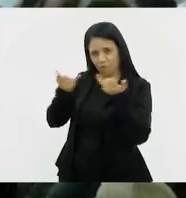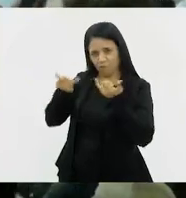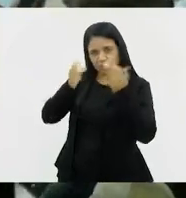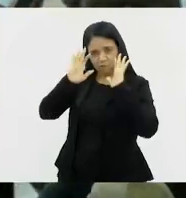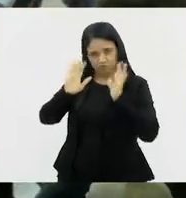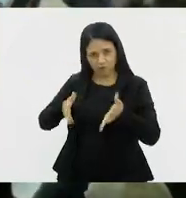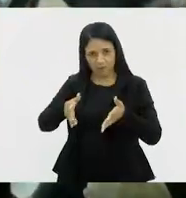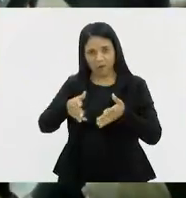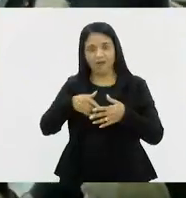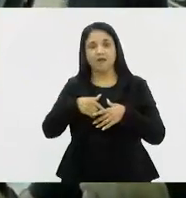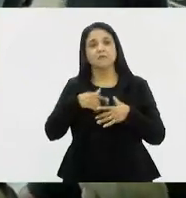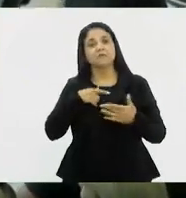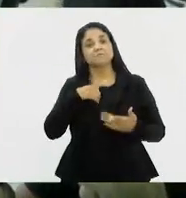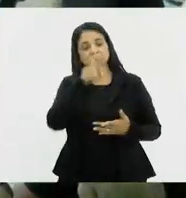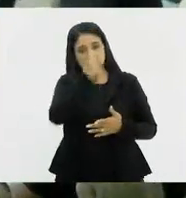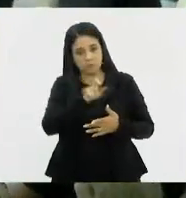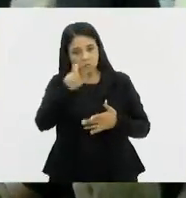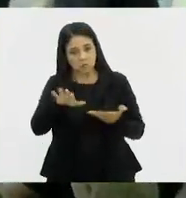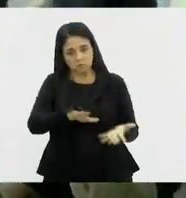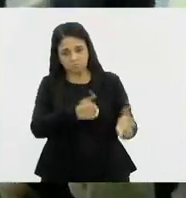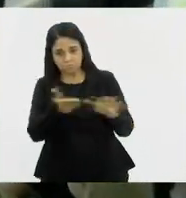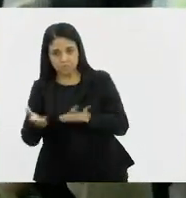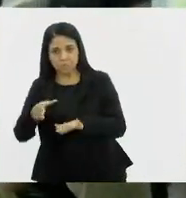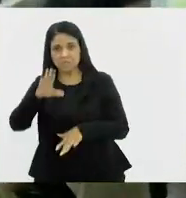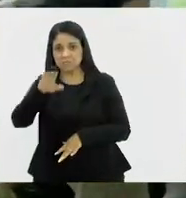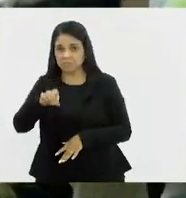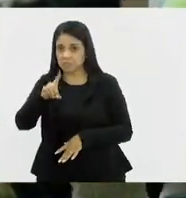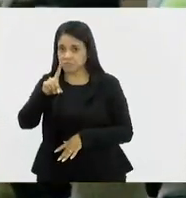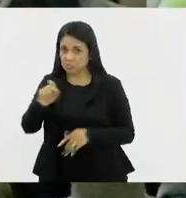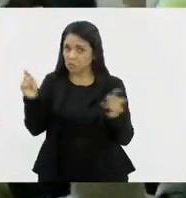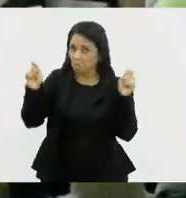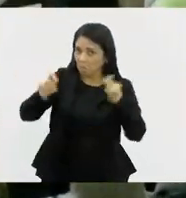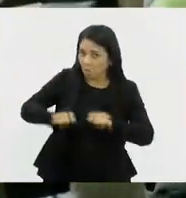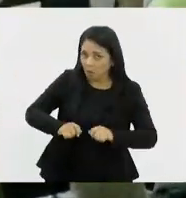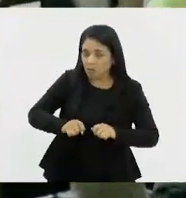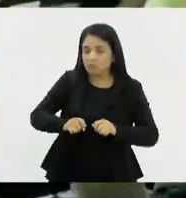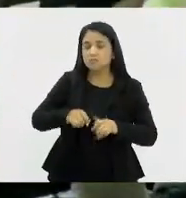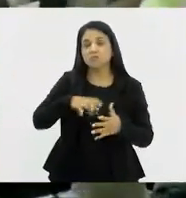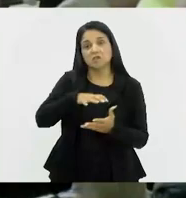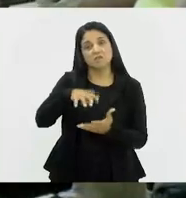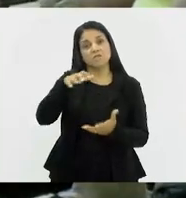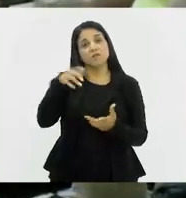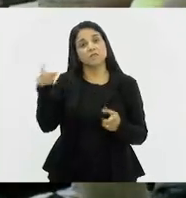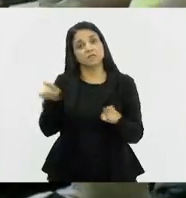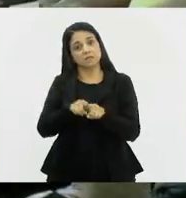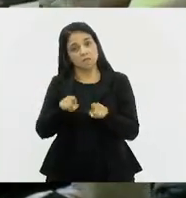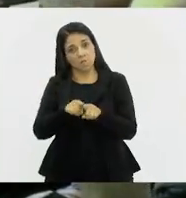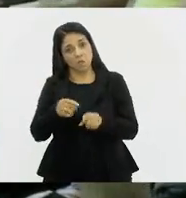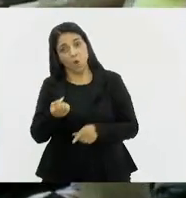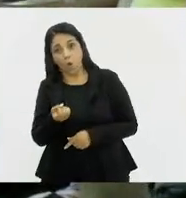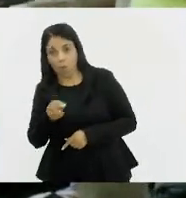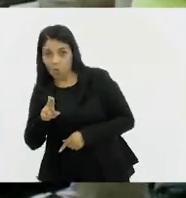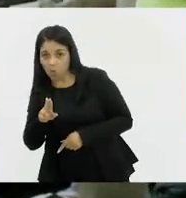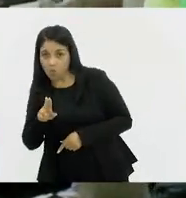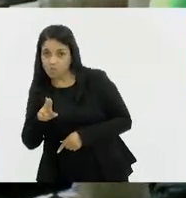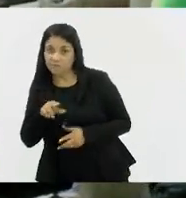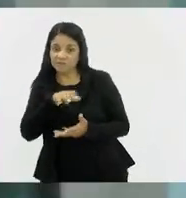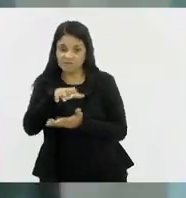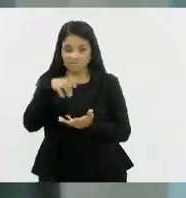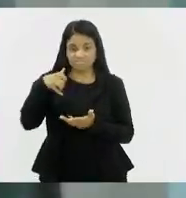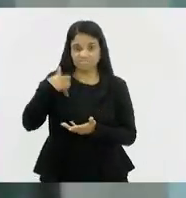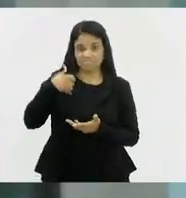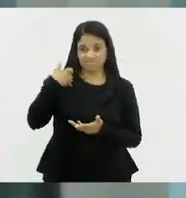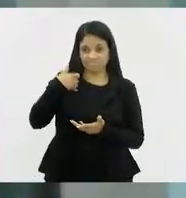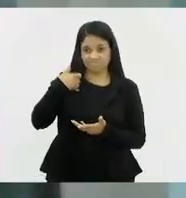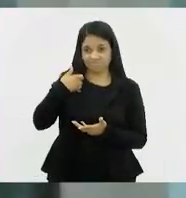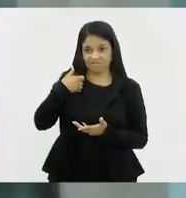pessoas podem morrer cedo, as pessoas podem envelhecer. E nesse caminho entre nascer